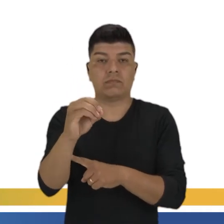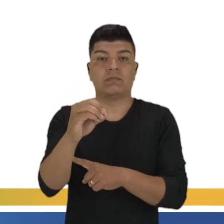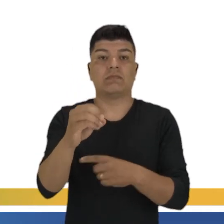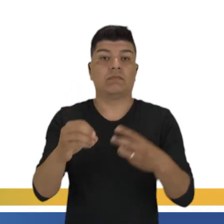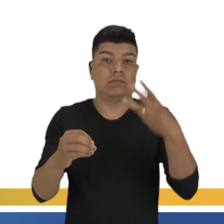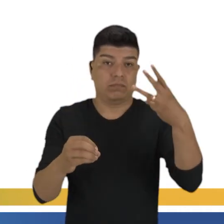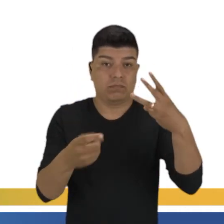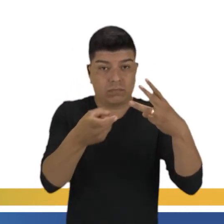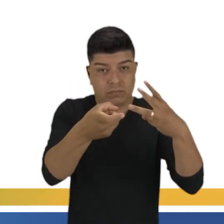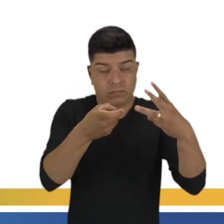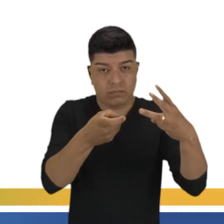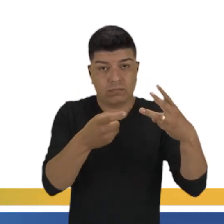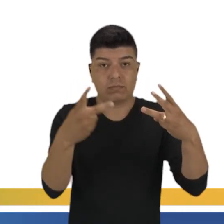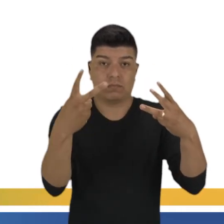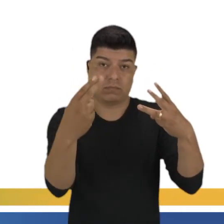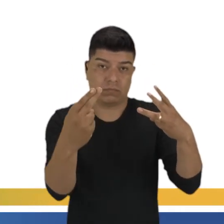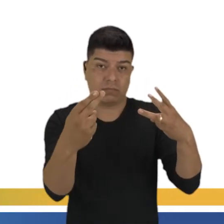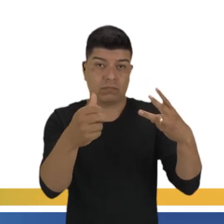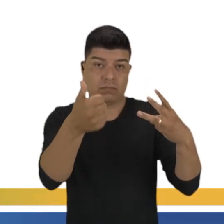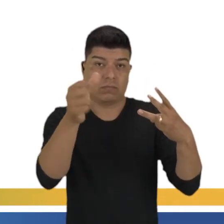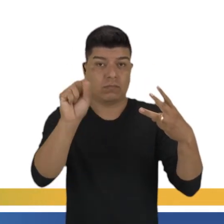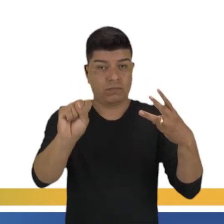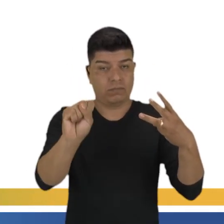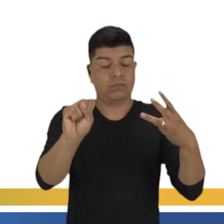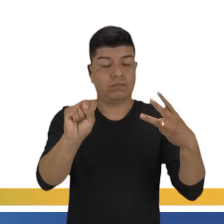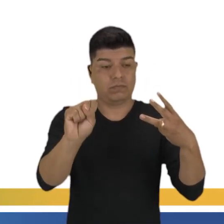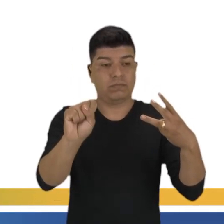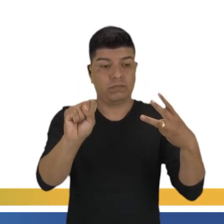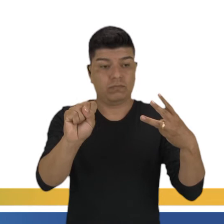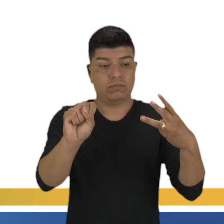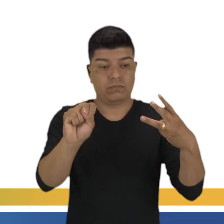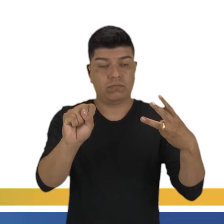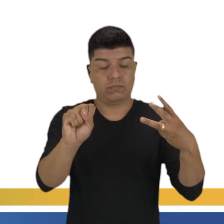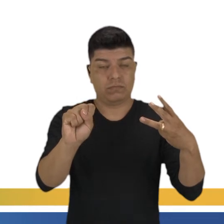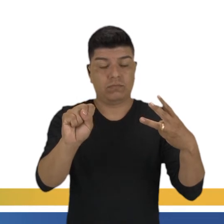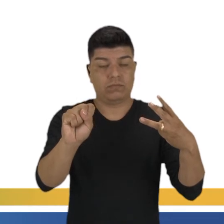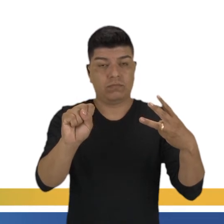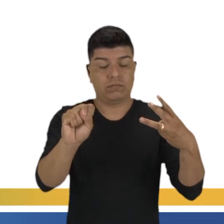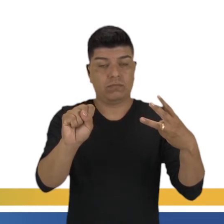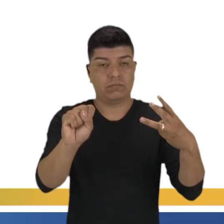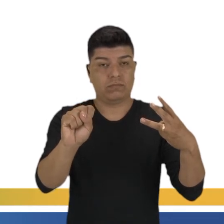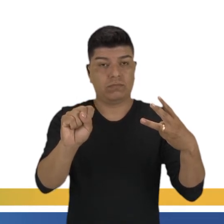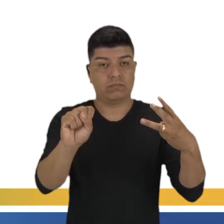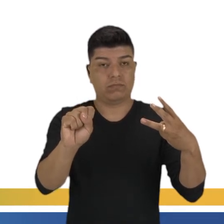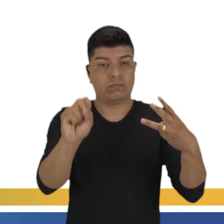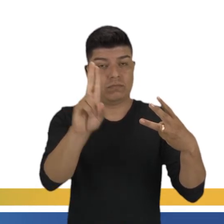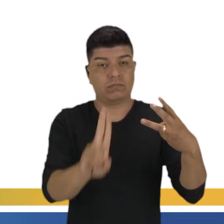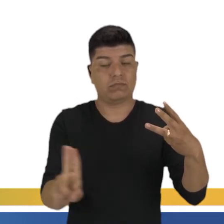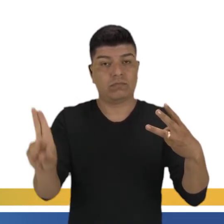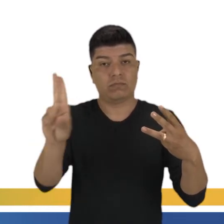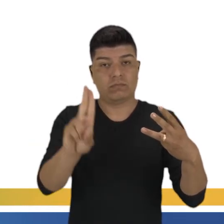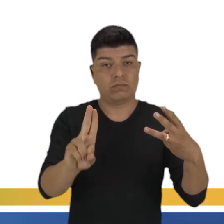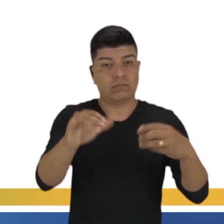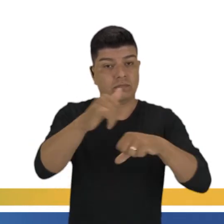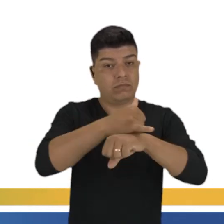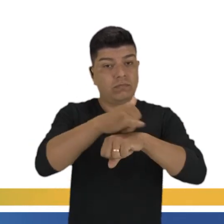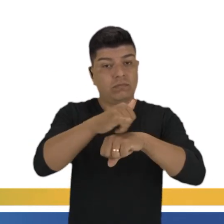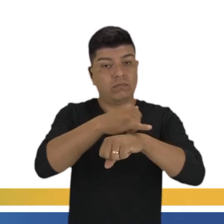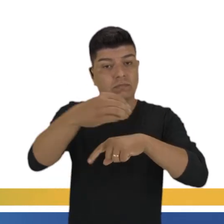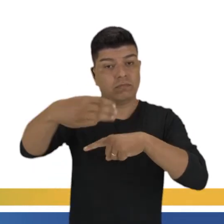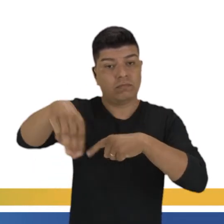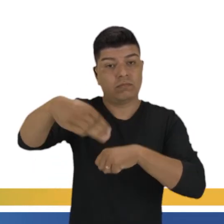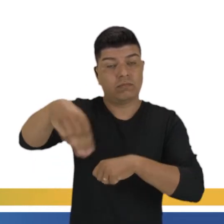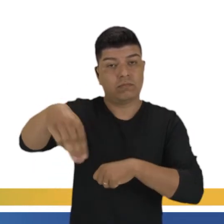3x é igual a 18. E aí nós utilizamos as estratégias